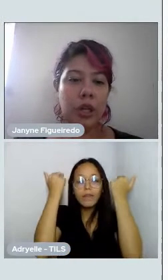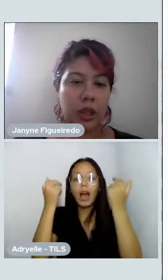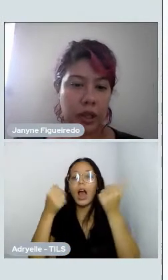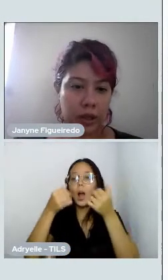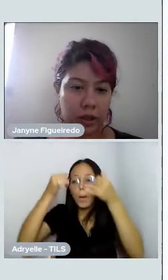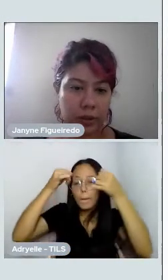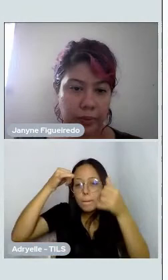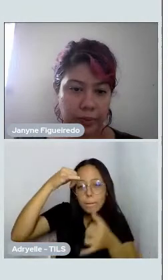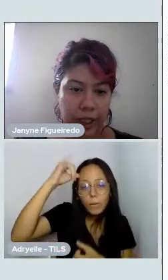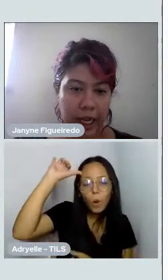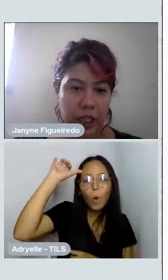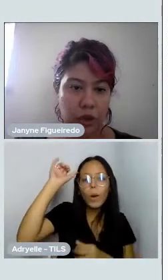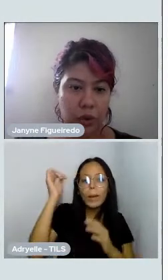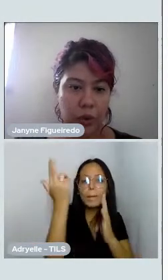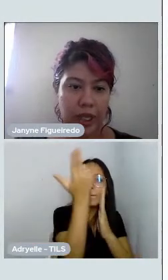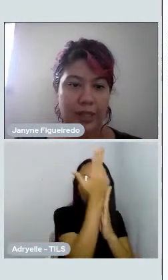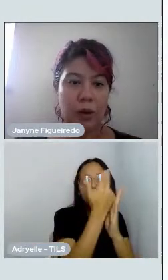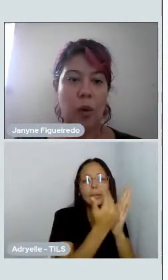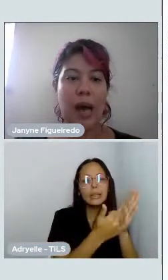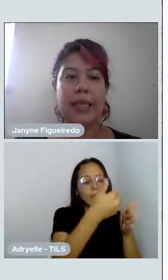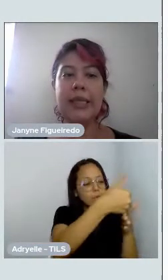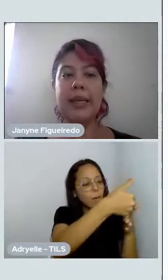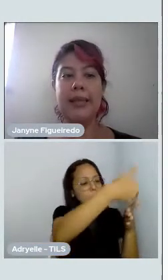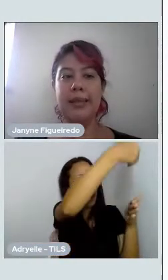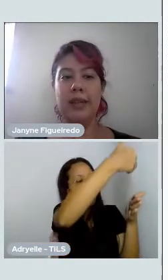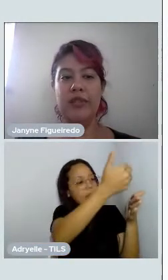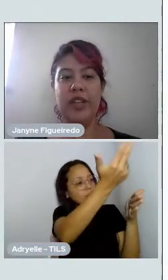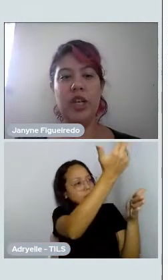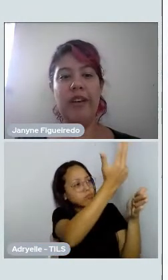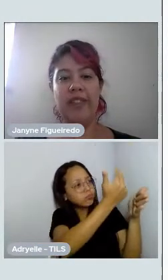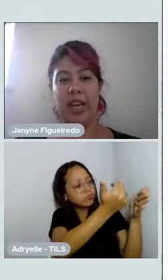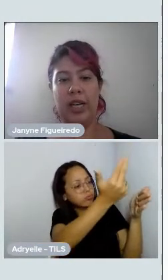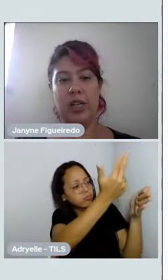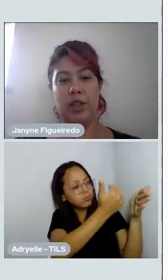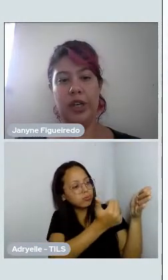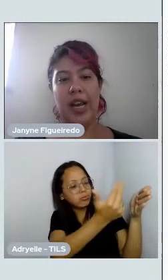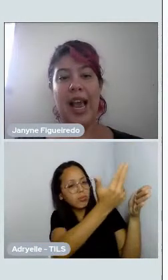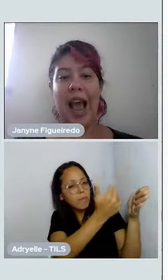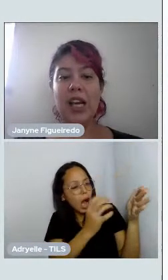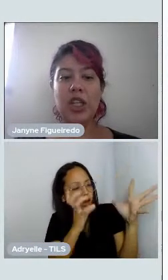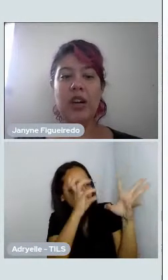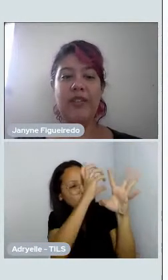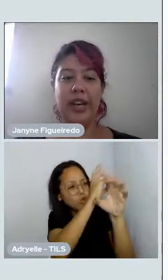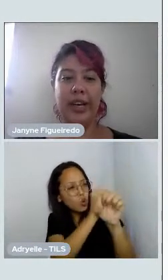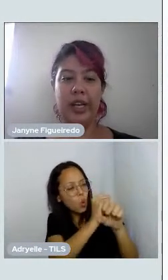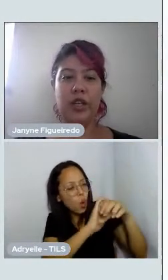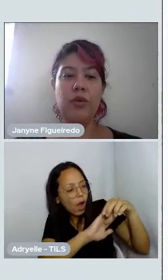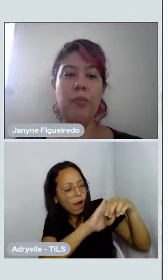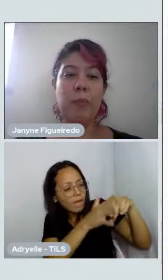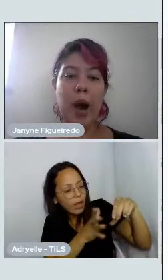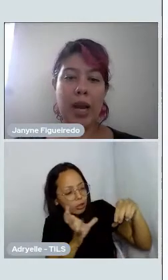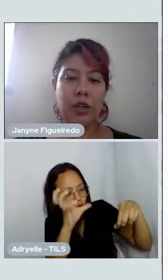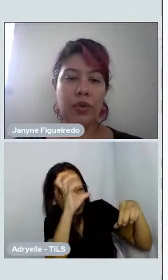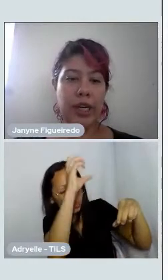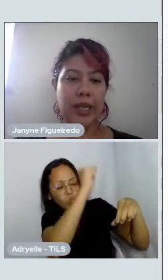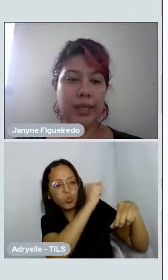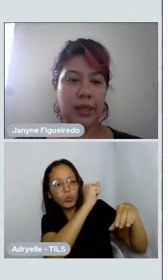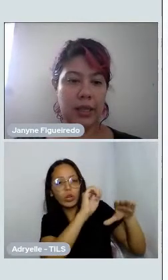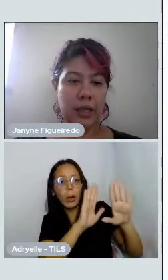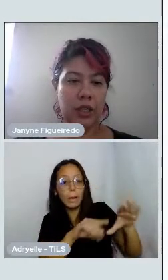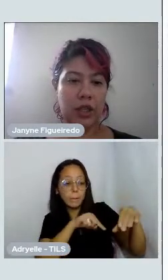tetos de escuras e quase inacessíveis cavernas. As cavernas